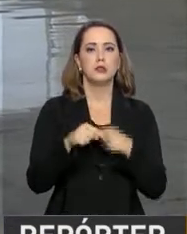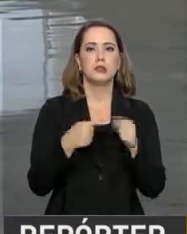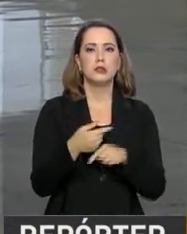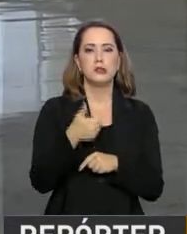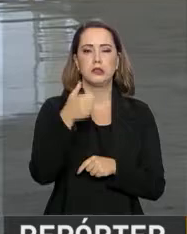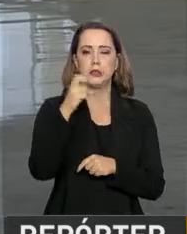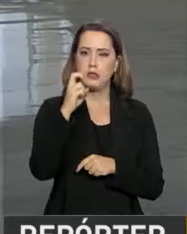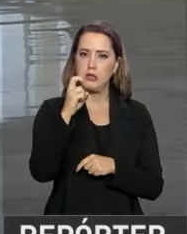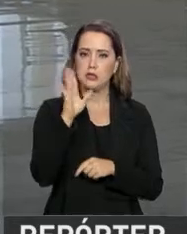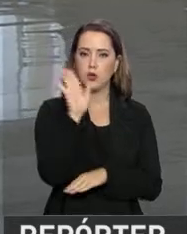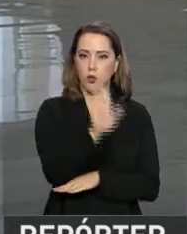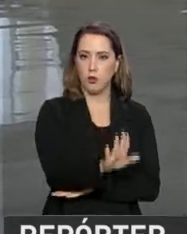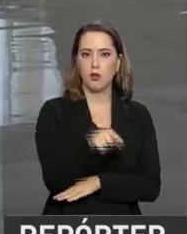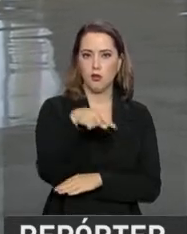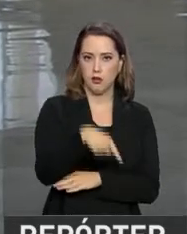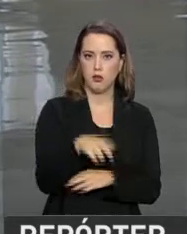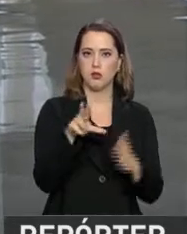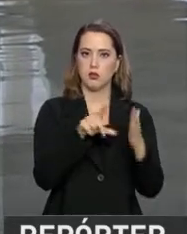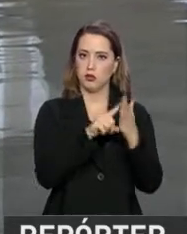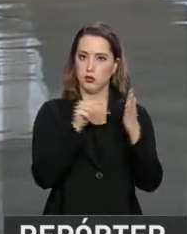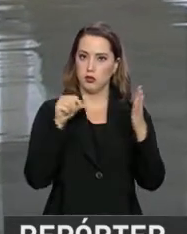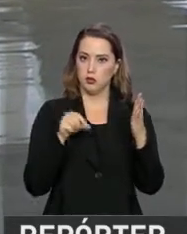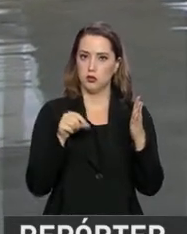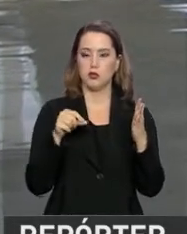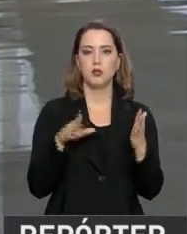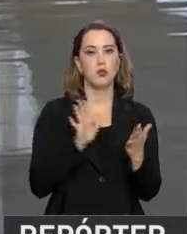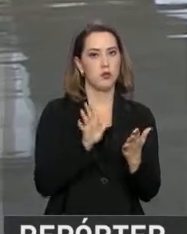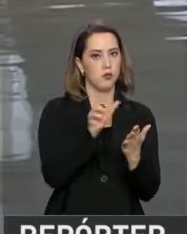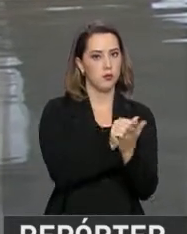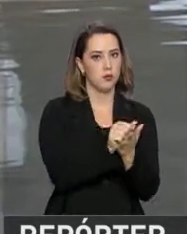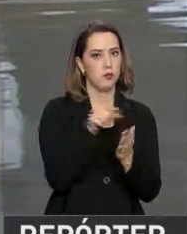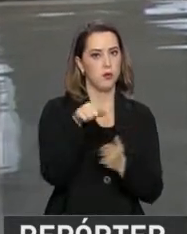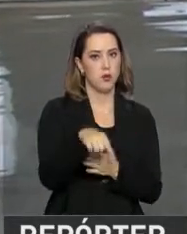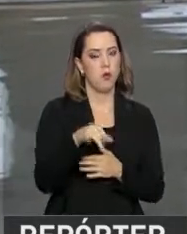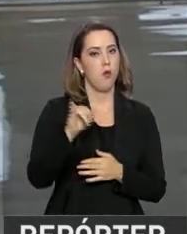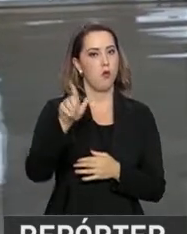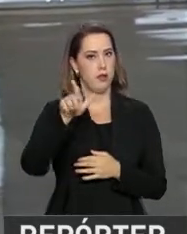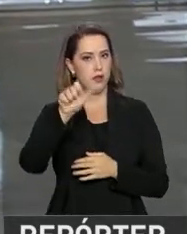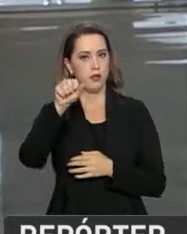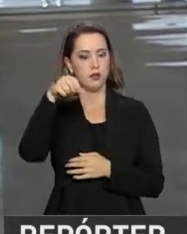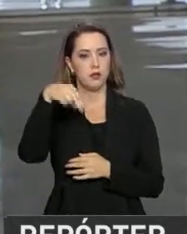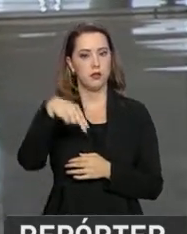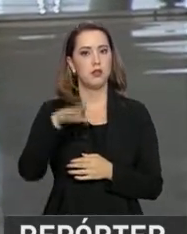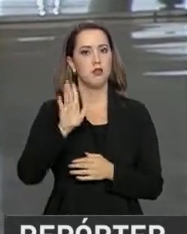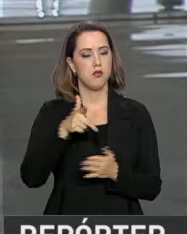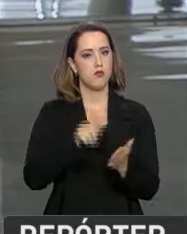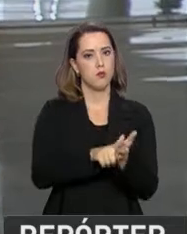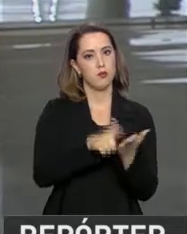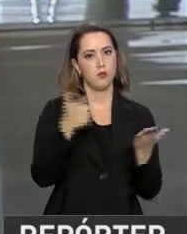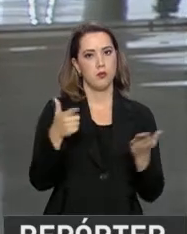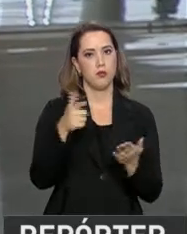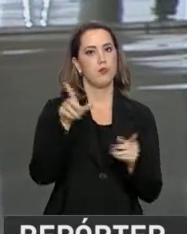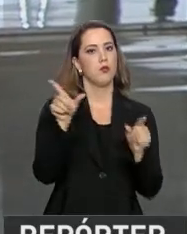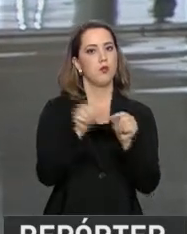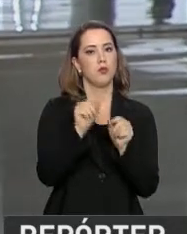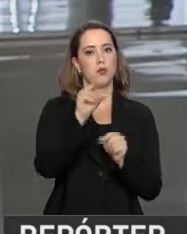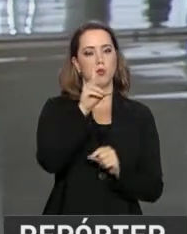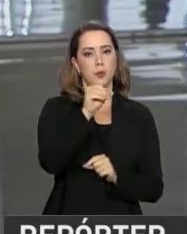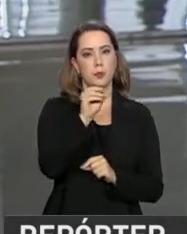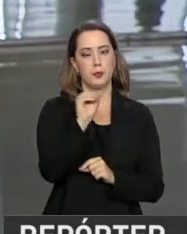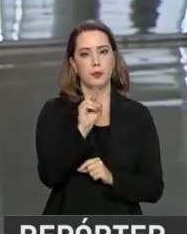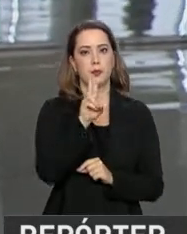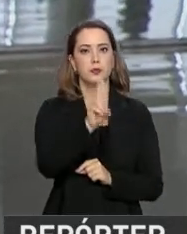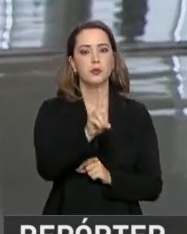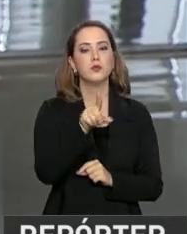marcada para 5 horas da tarde aqui no Palácio do Planalto. A nomeação de Ilan Goldfein foi publicada no Diário Oficial da União de hoje. Ao